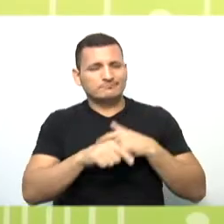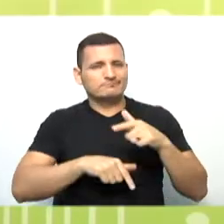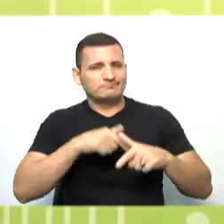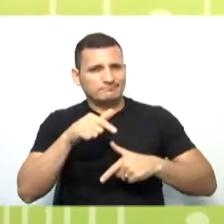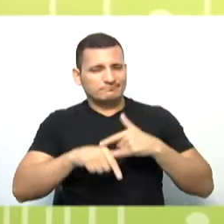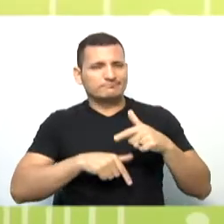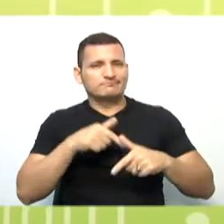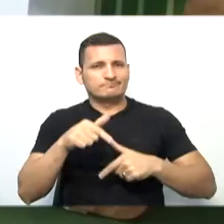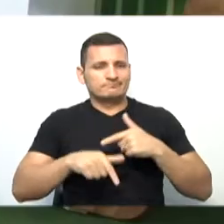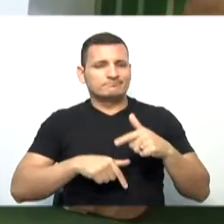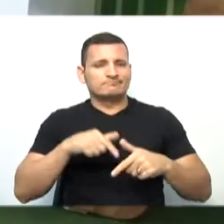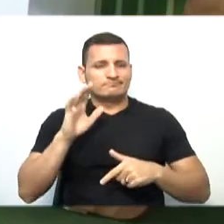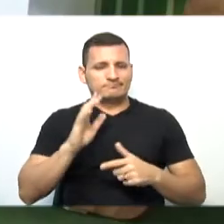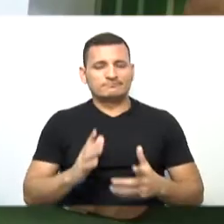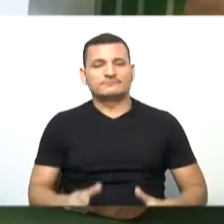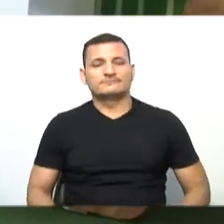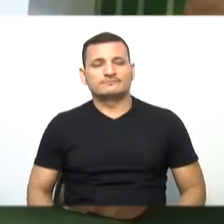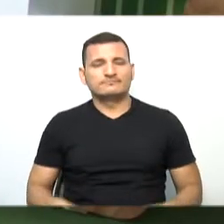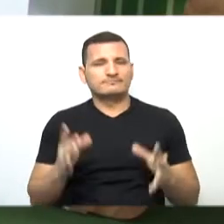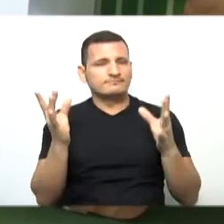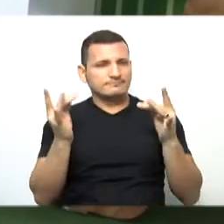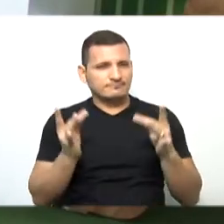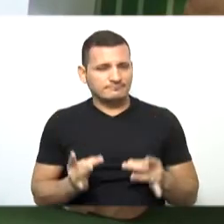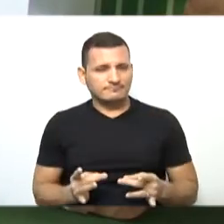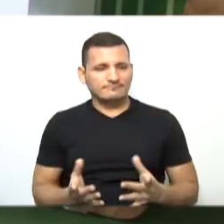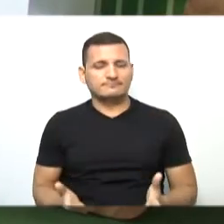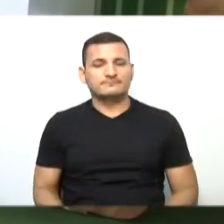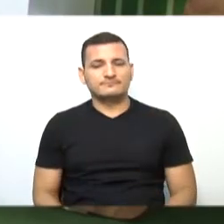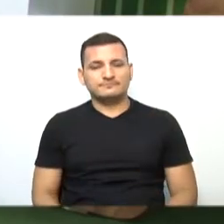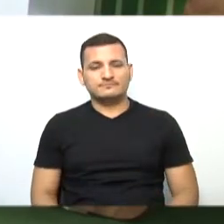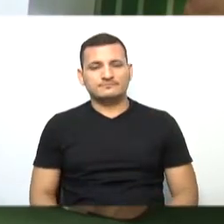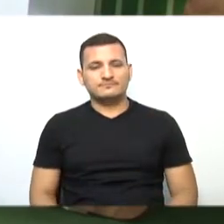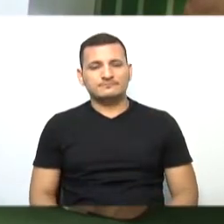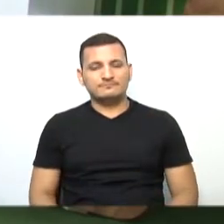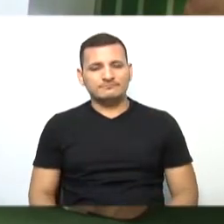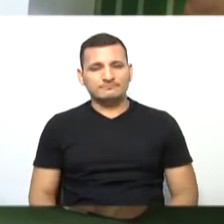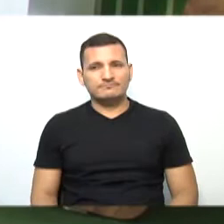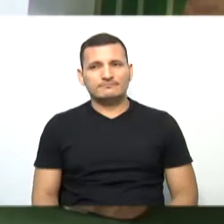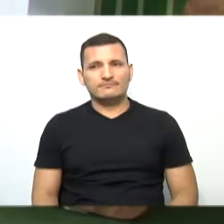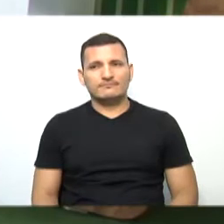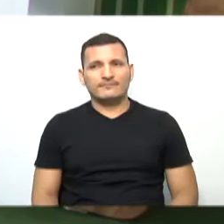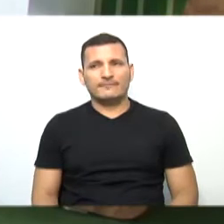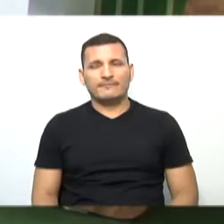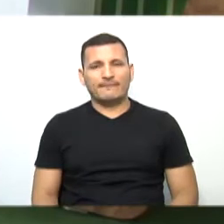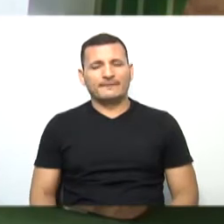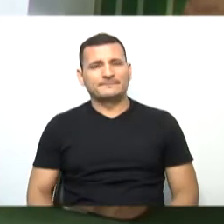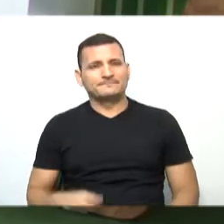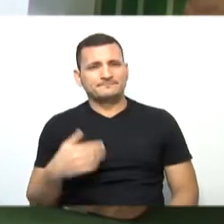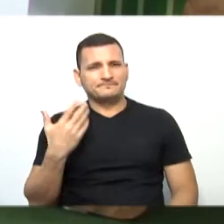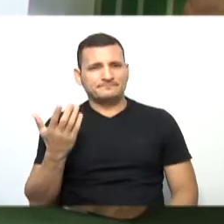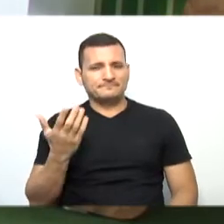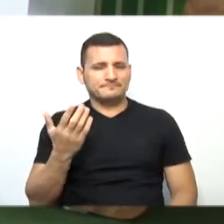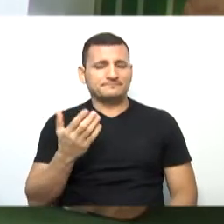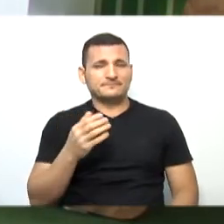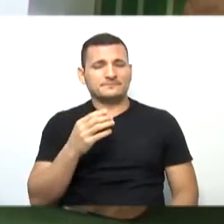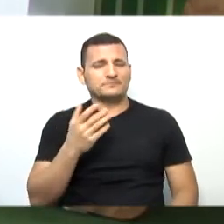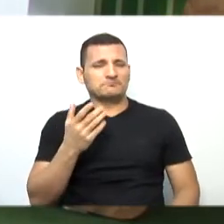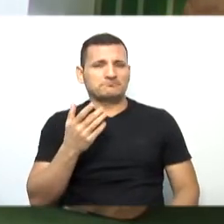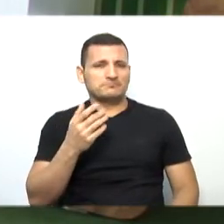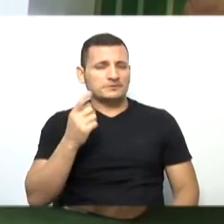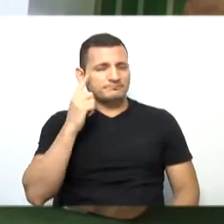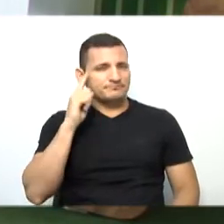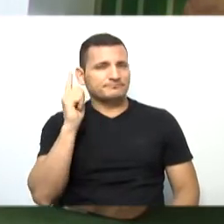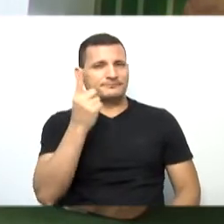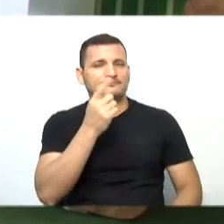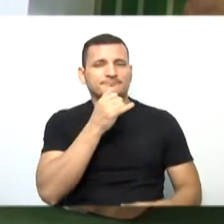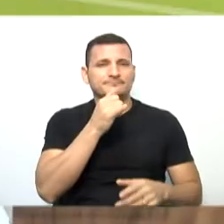seu código, eu não é acho mesmo, professor? Professora, Os detalhes são... essa eu acho que é a grande sacada de quem está programando. É